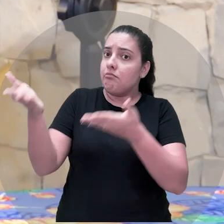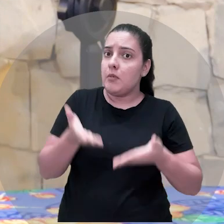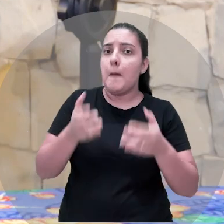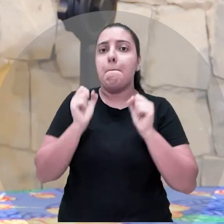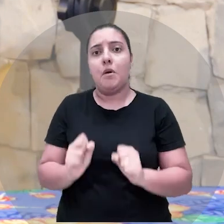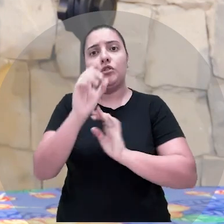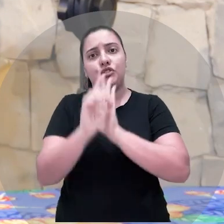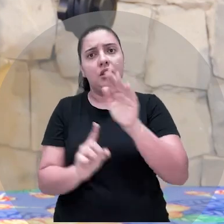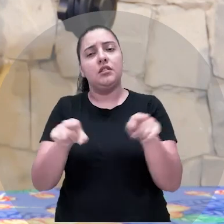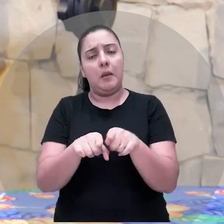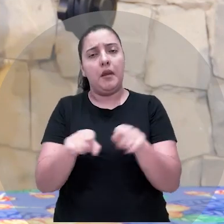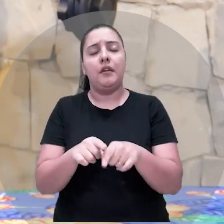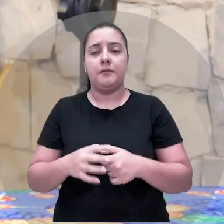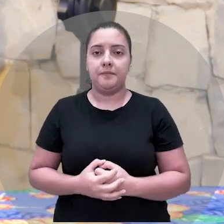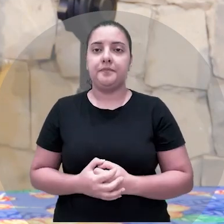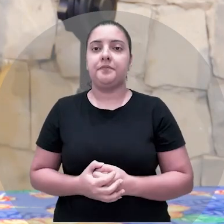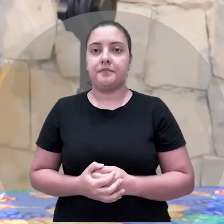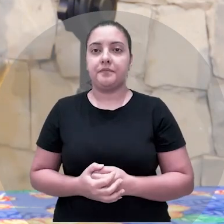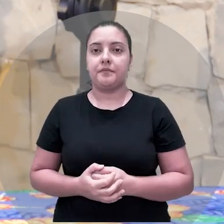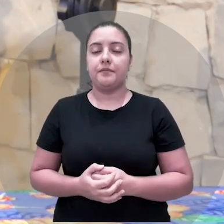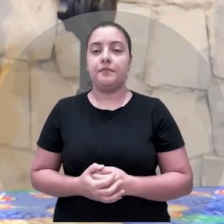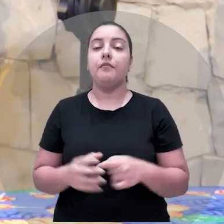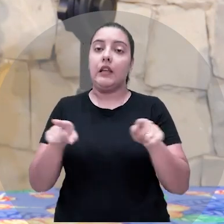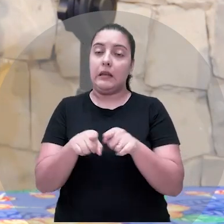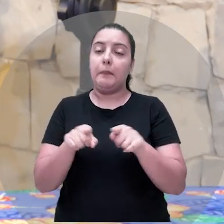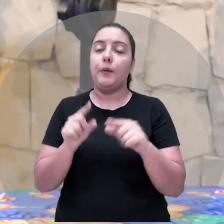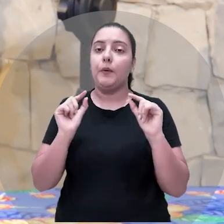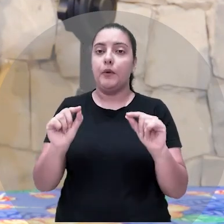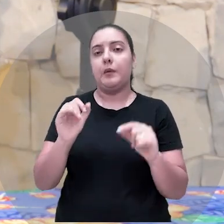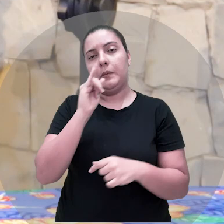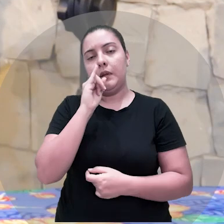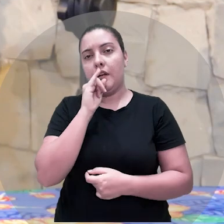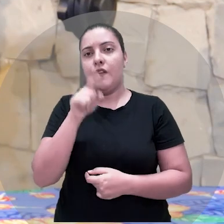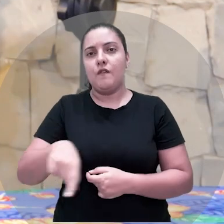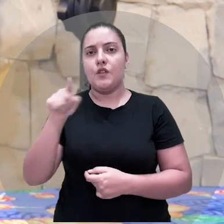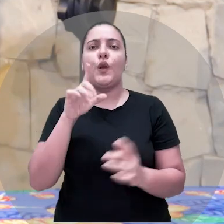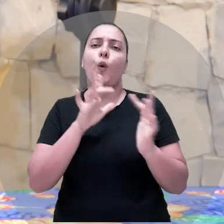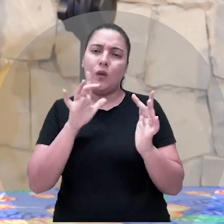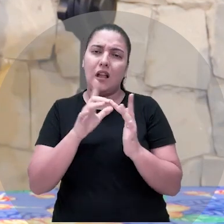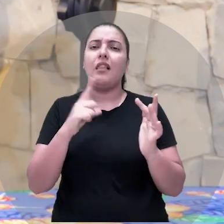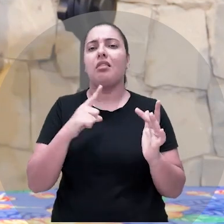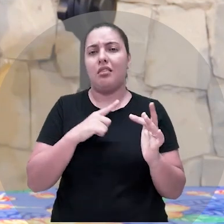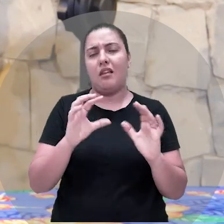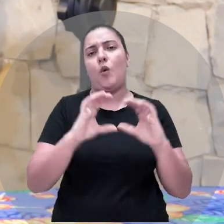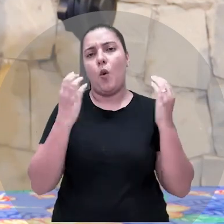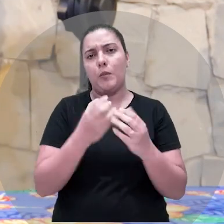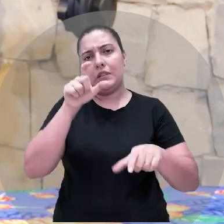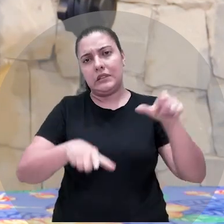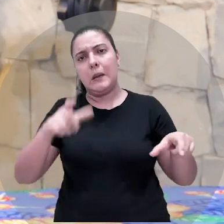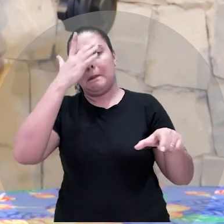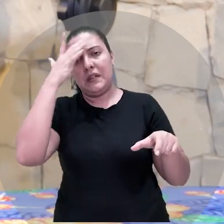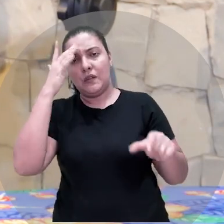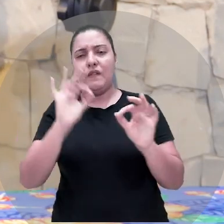é que tá fulano de tal Quais são as programações que ele faz ele faz algum atendimento fora Traz ele a gente tem tal evento no sábado